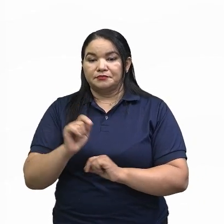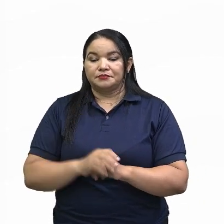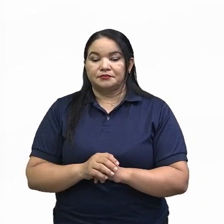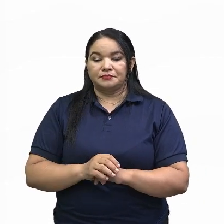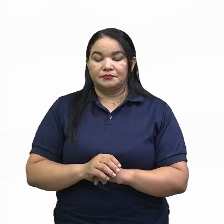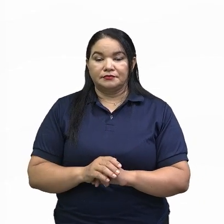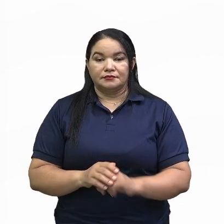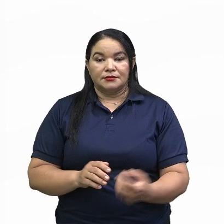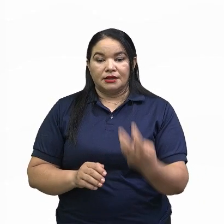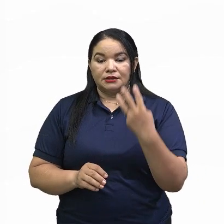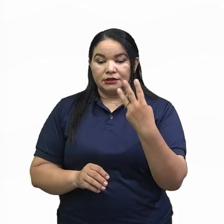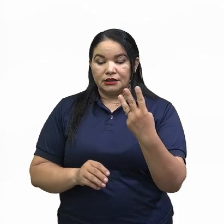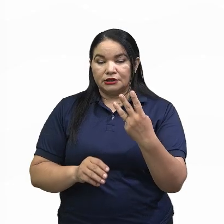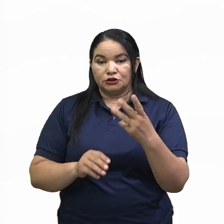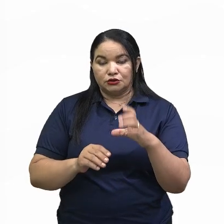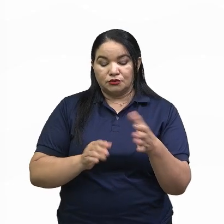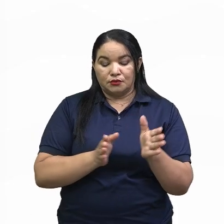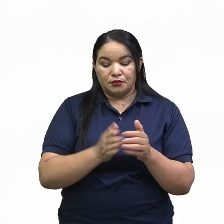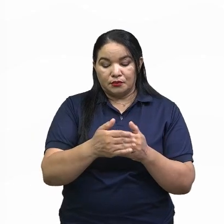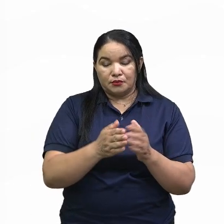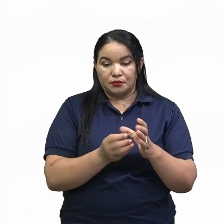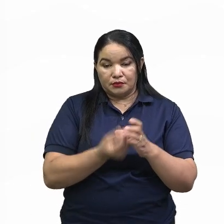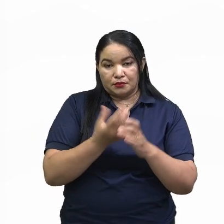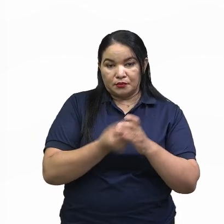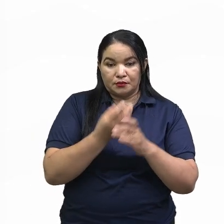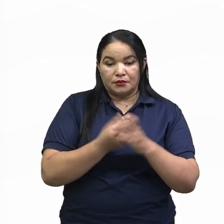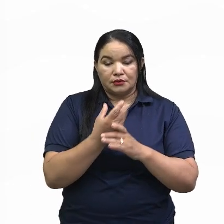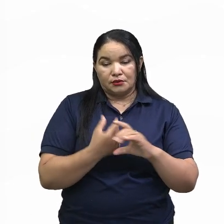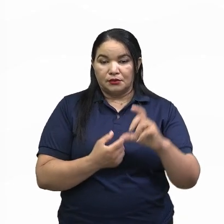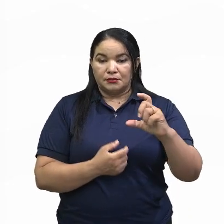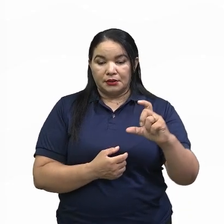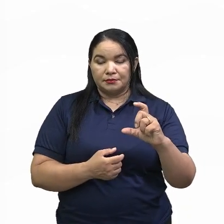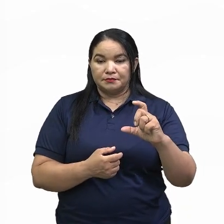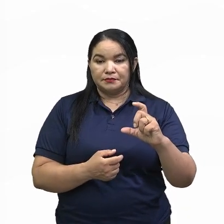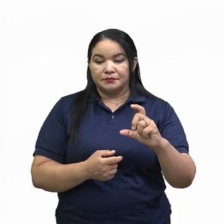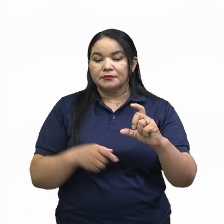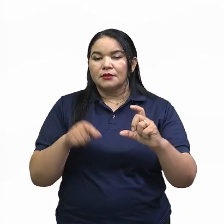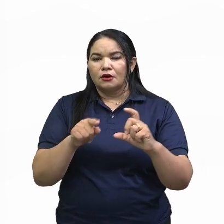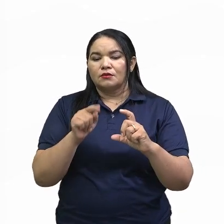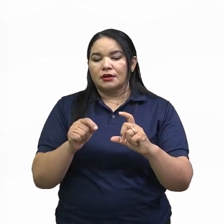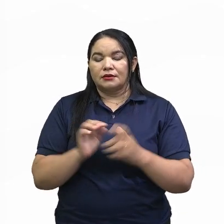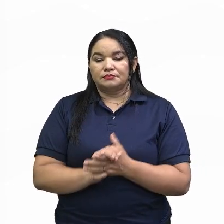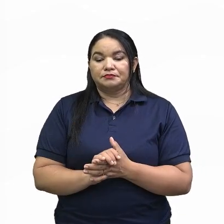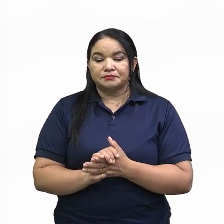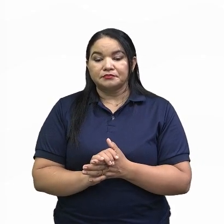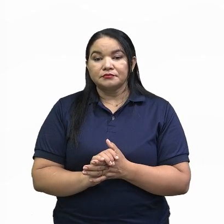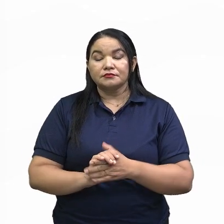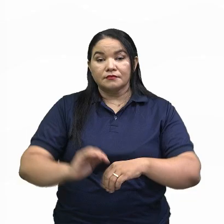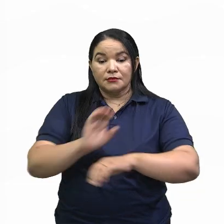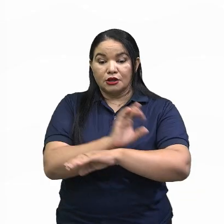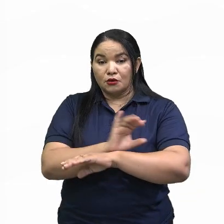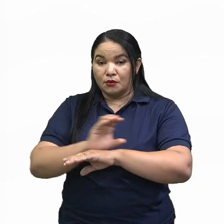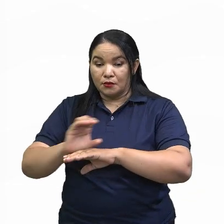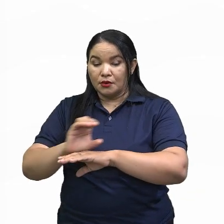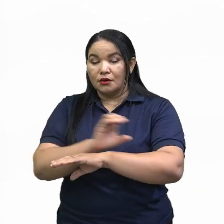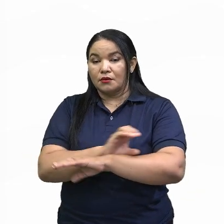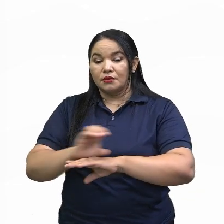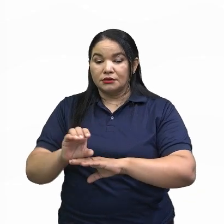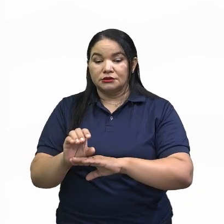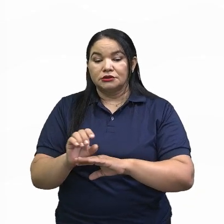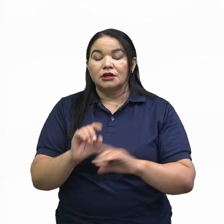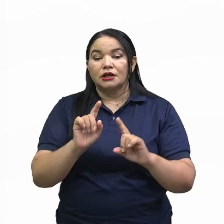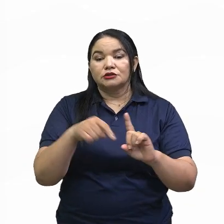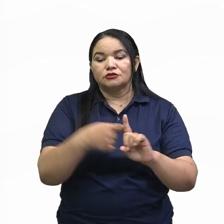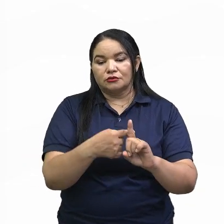3 geradores associados em paralelo. Observe que nesse caso a corrente elétrica é somada. Veja que é